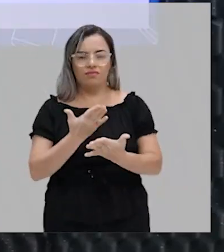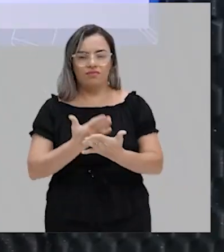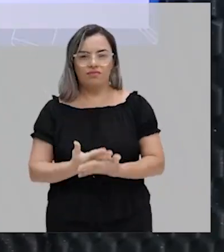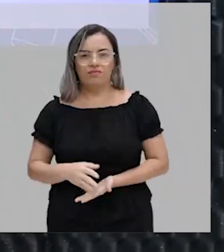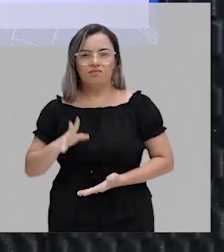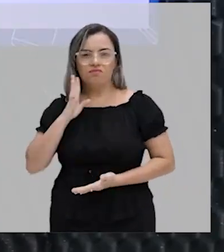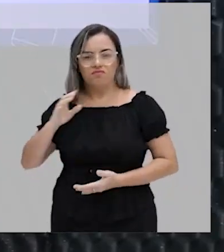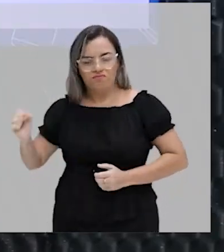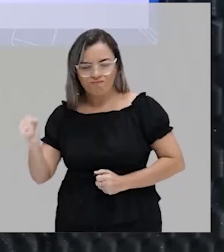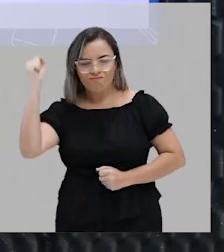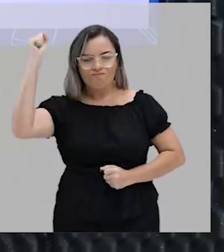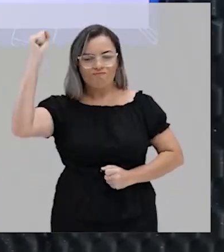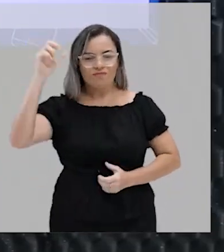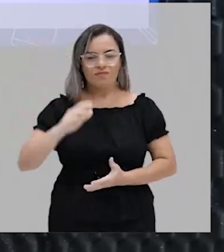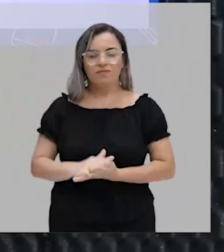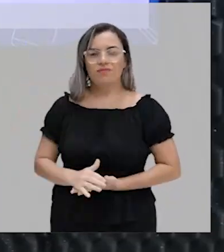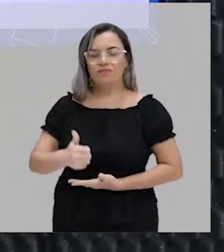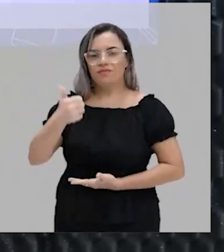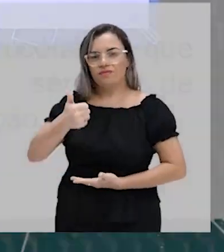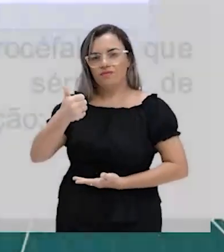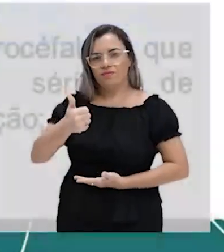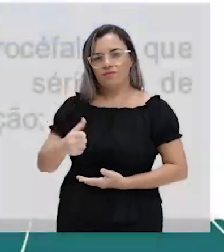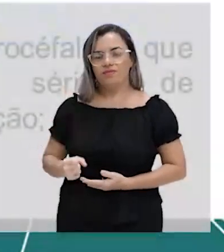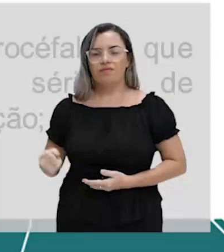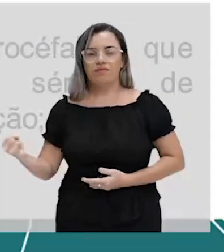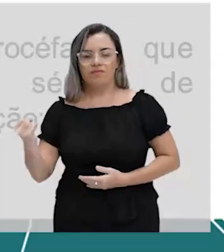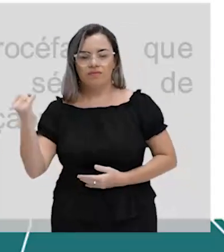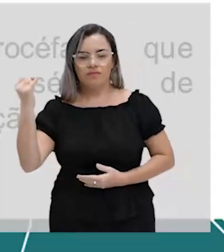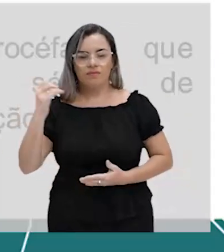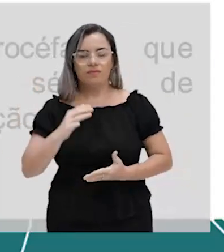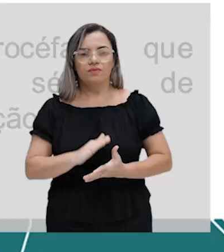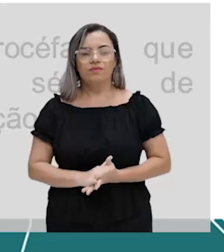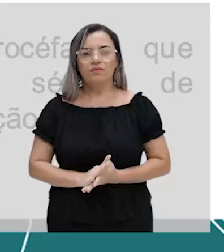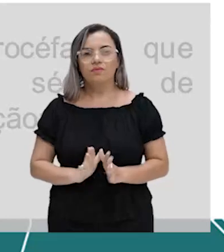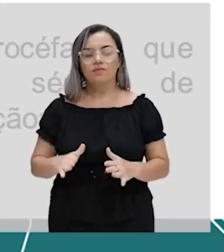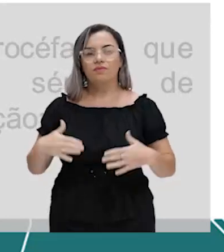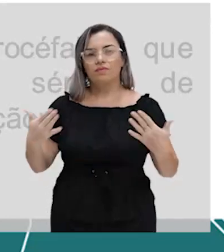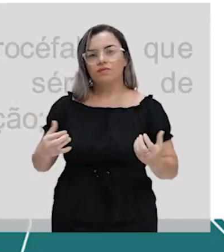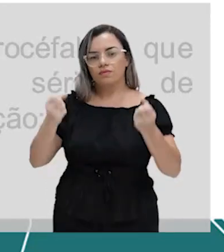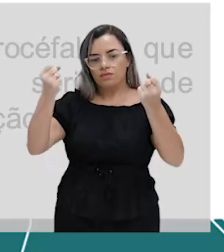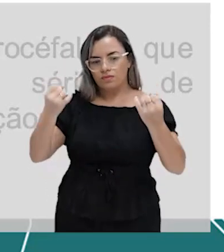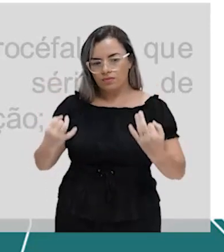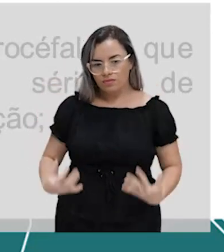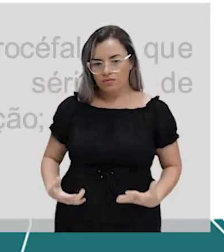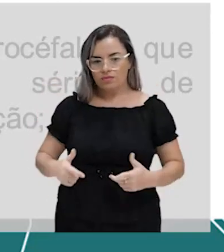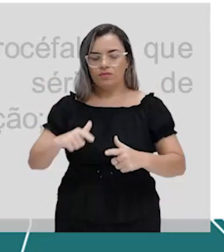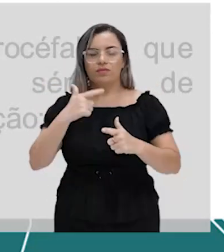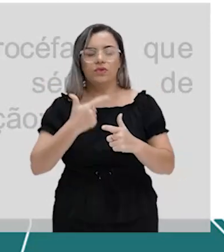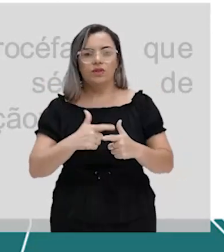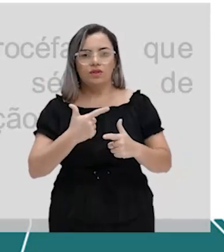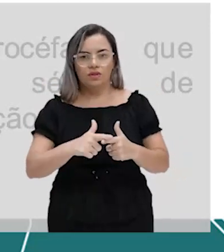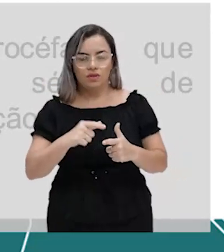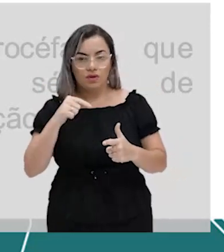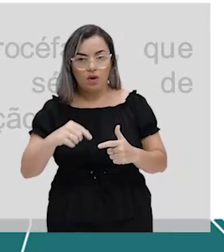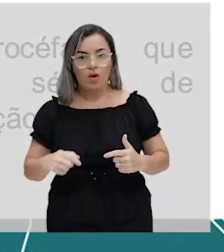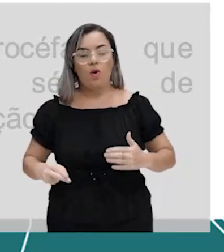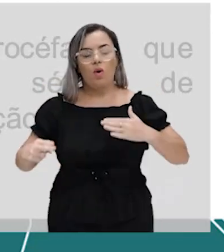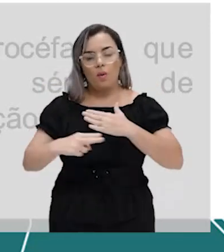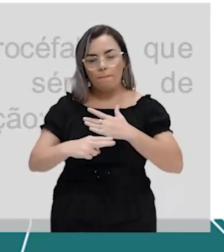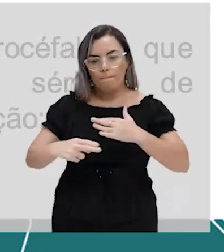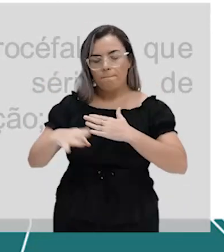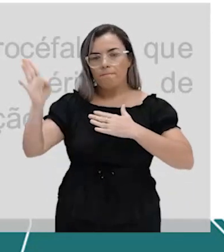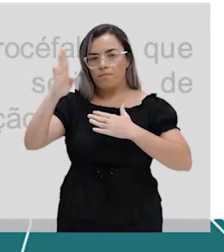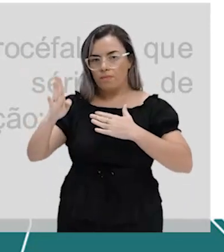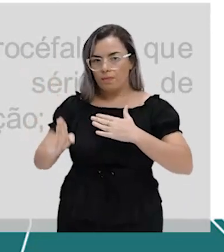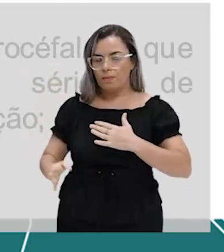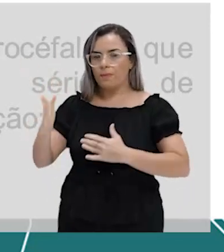muito sucesso. Primeira coisa importante, galera, tá? Quando a gente fala sobre os problemas urbanos do Brasil, nós precisamos entender que